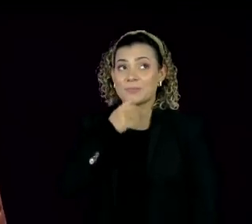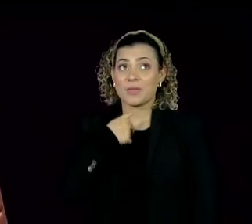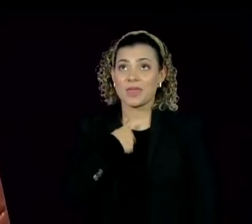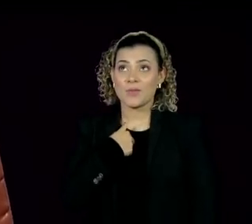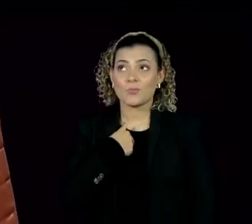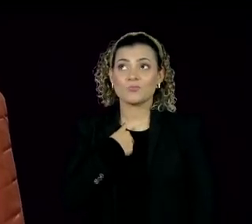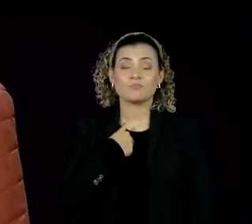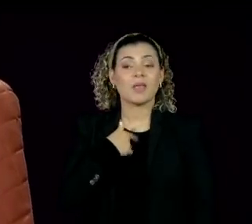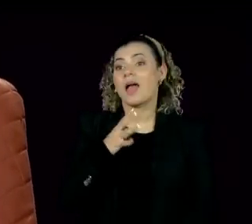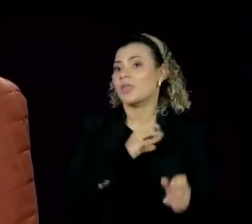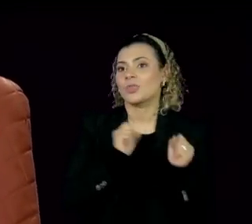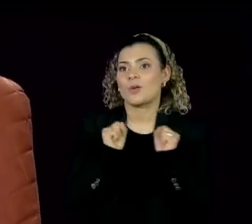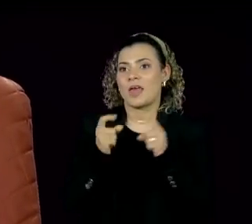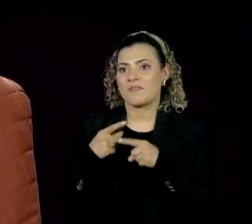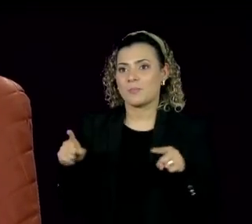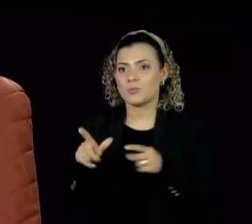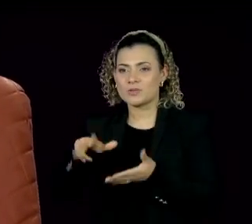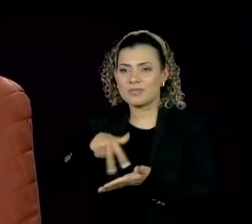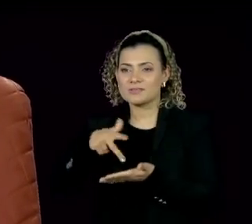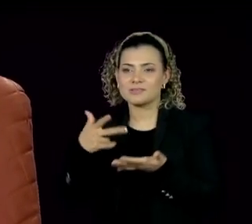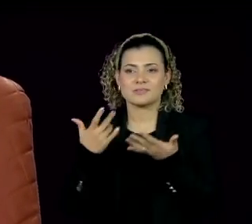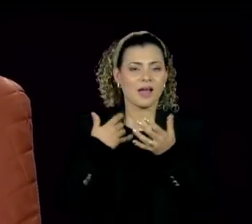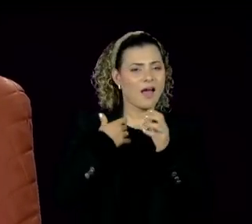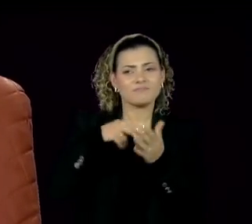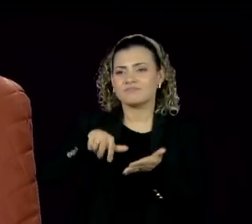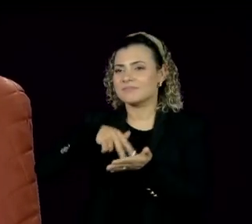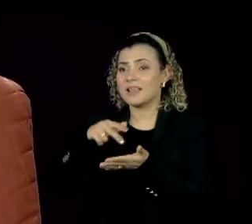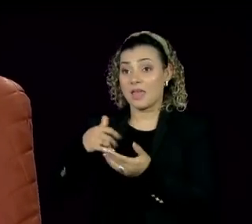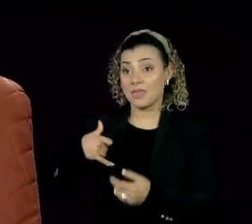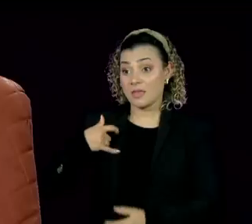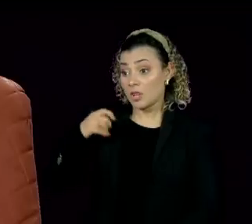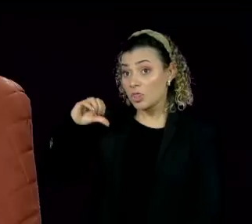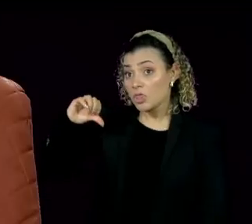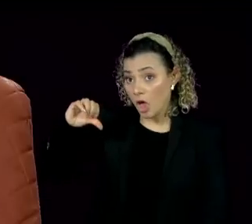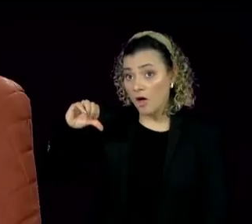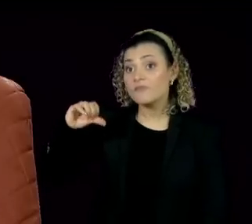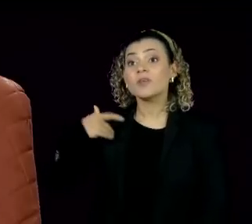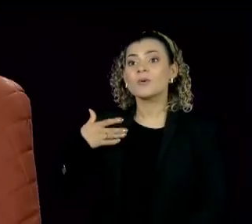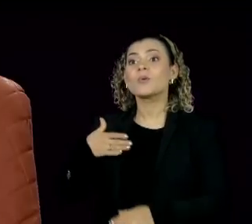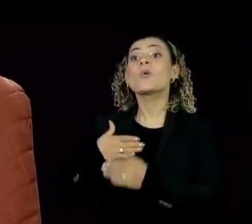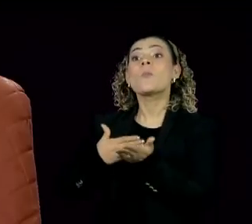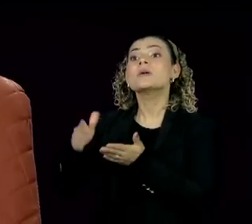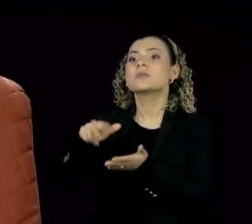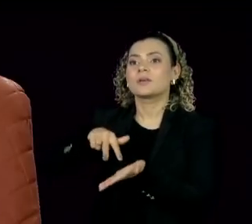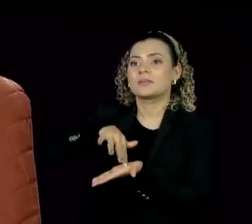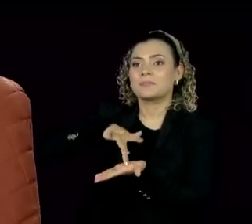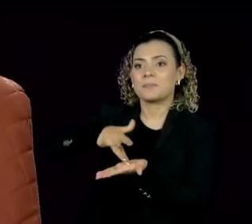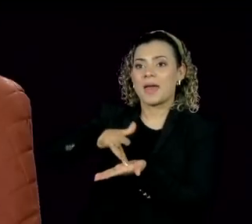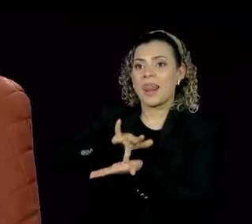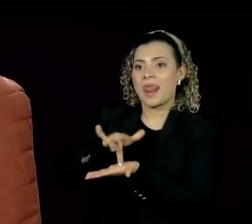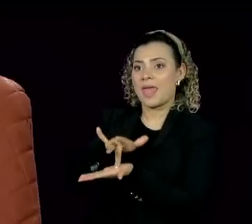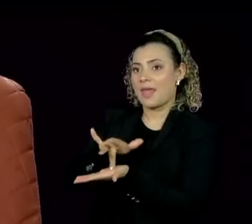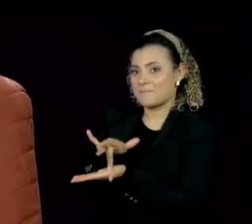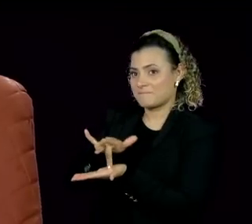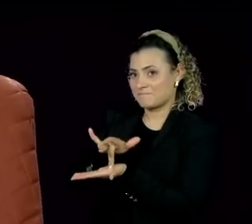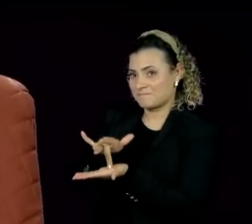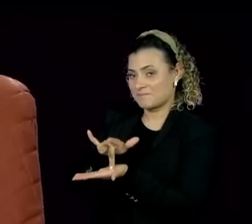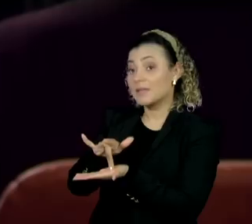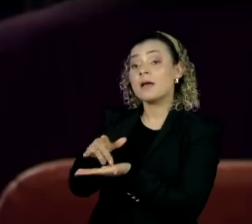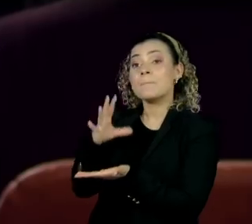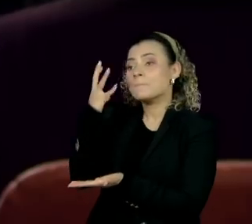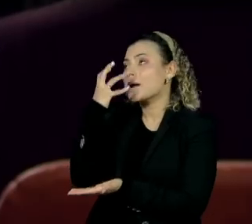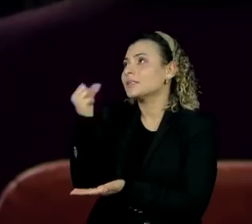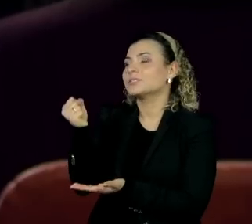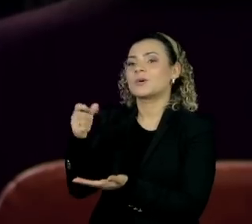Eu adorava música para dançar. Quando eu tinha 9 anos, entrei para o balé, que foi minha paixão, minha primeira paixão na